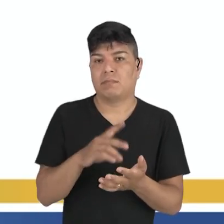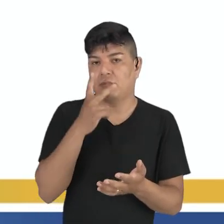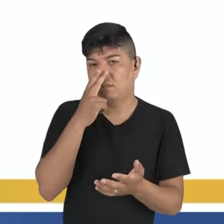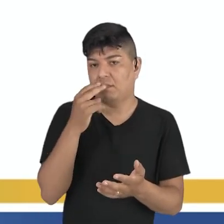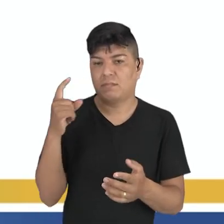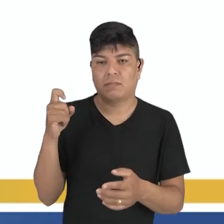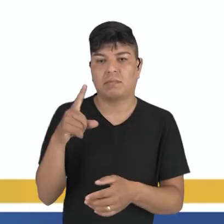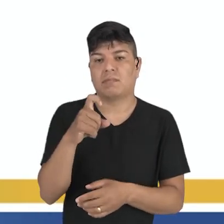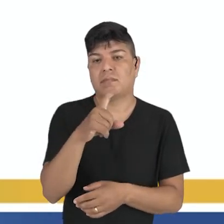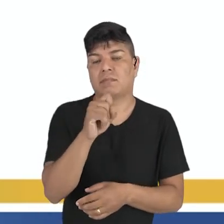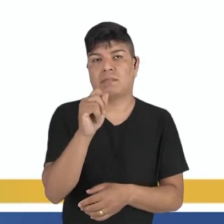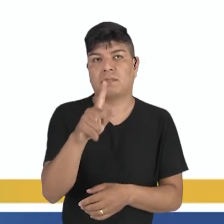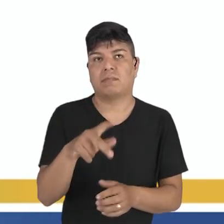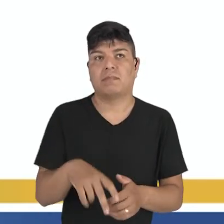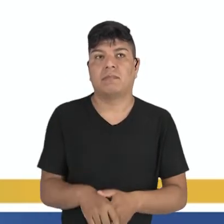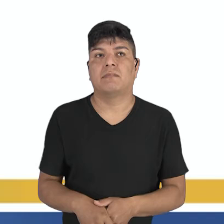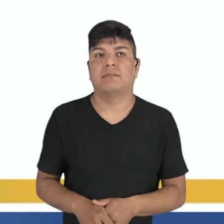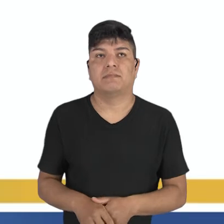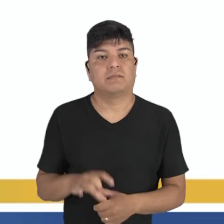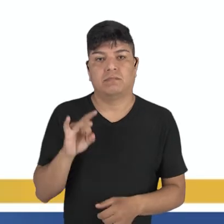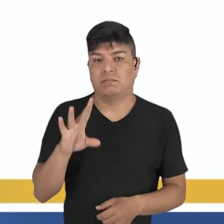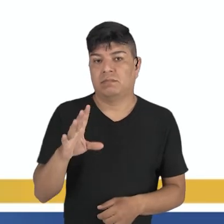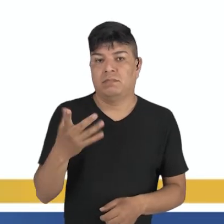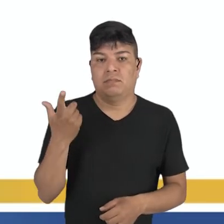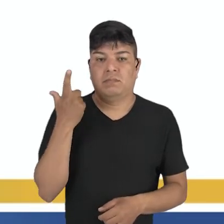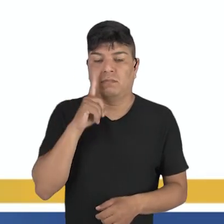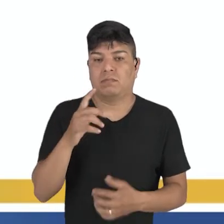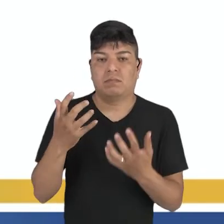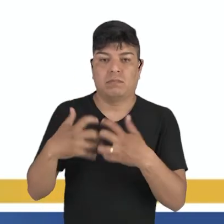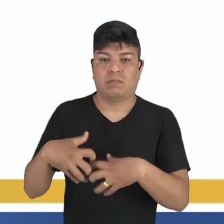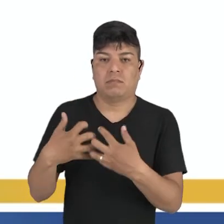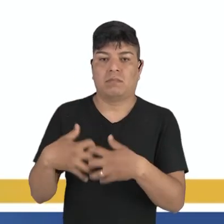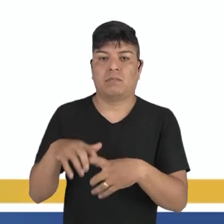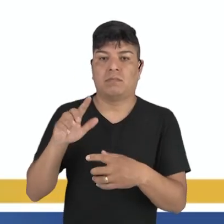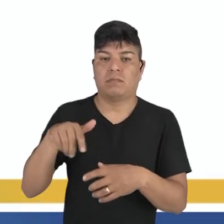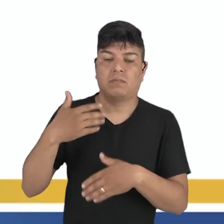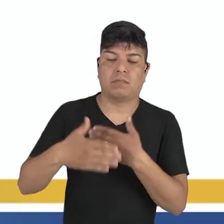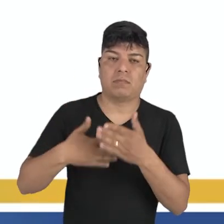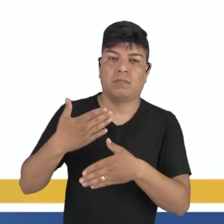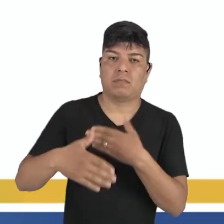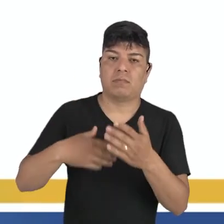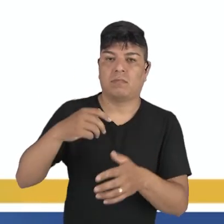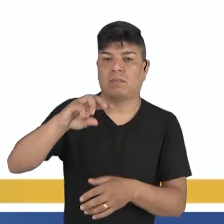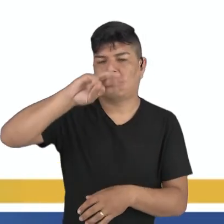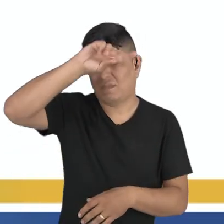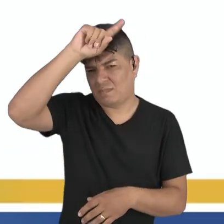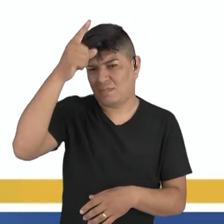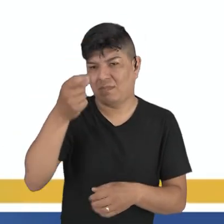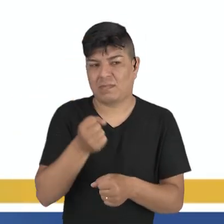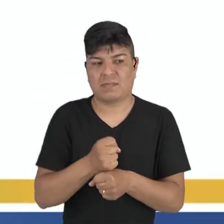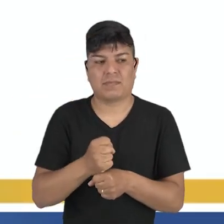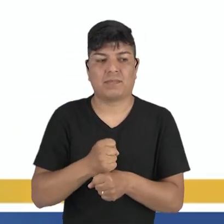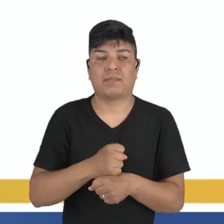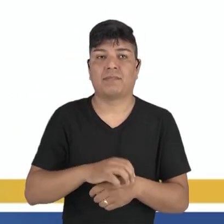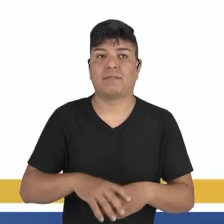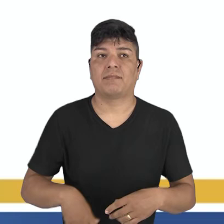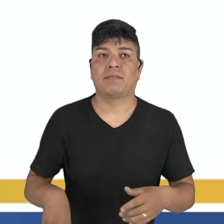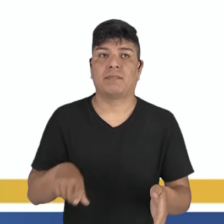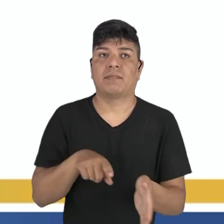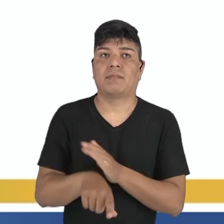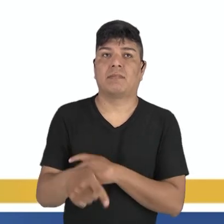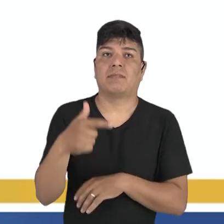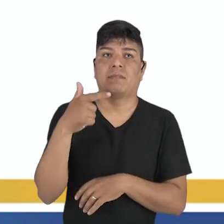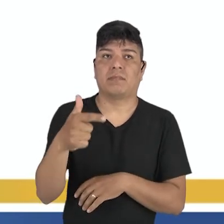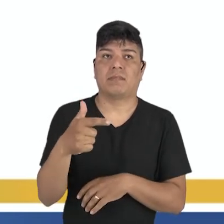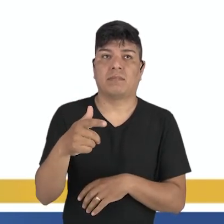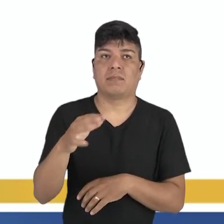aí a bactérias, tá bom? Então, eles só foram adquirindo complexidade ao passar de milhões de anos, tá? 2.